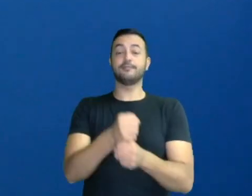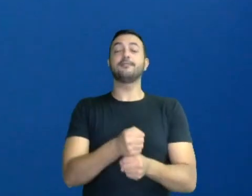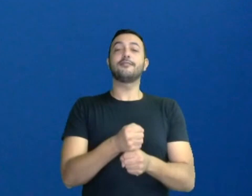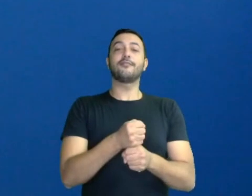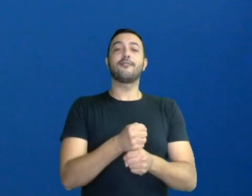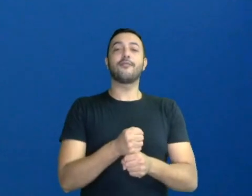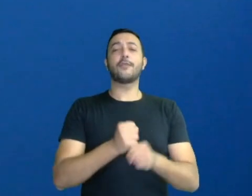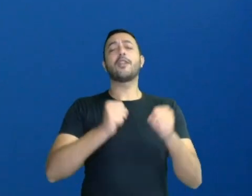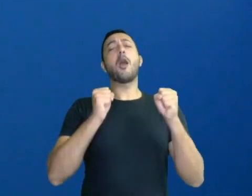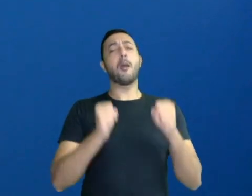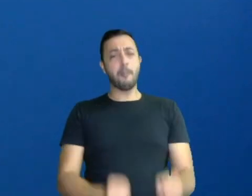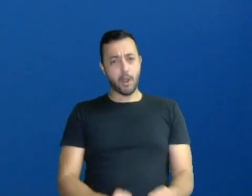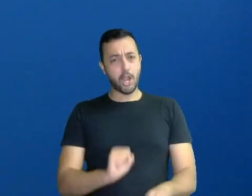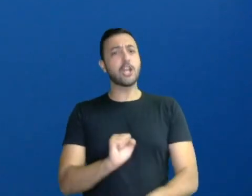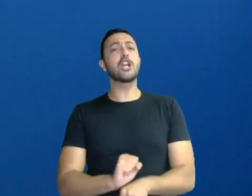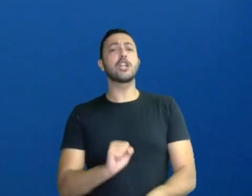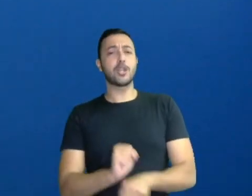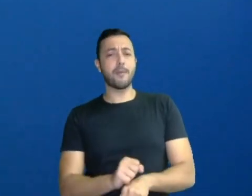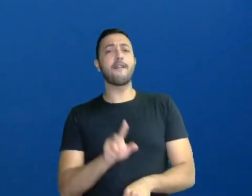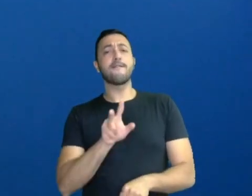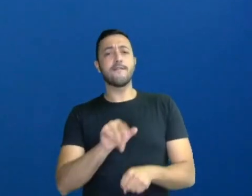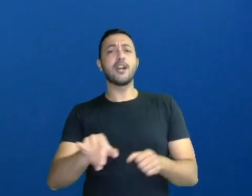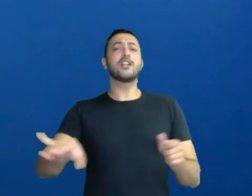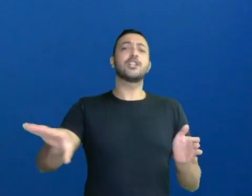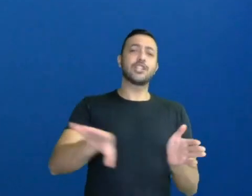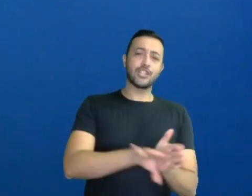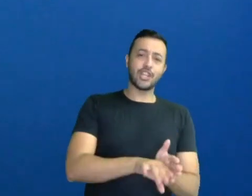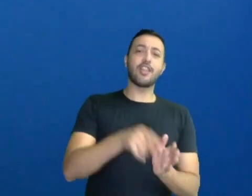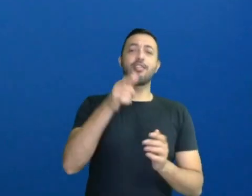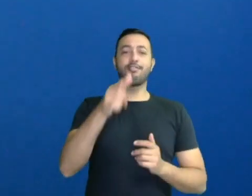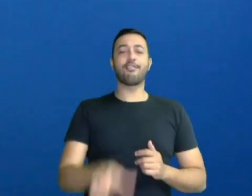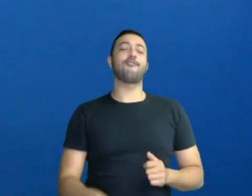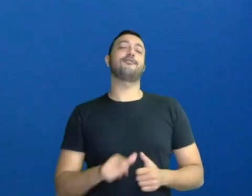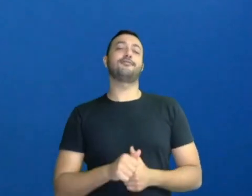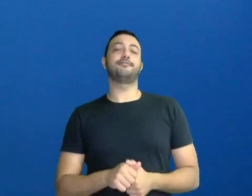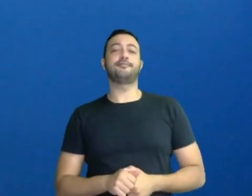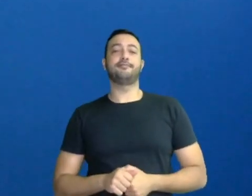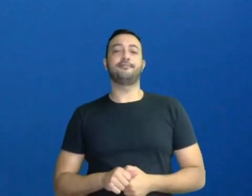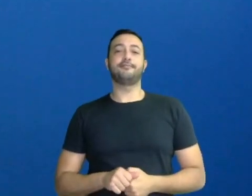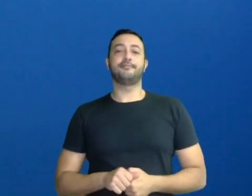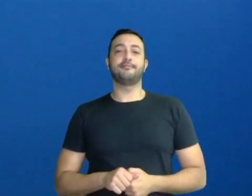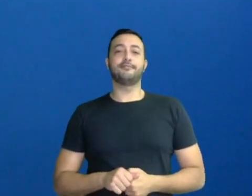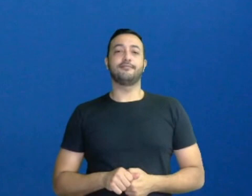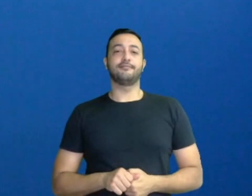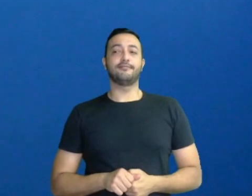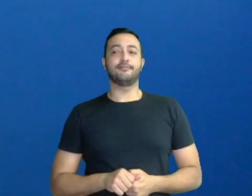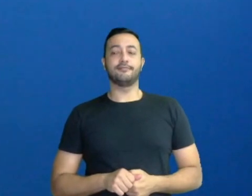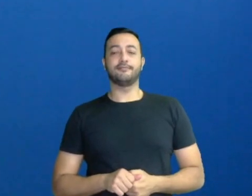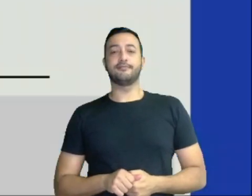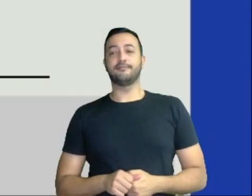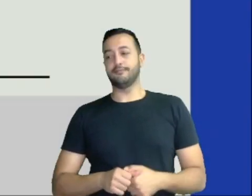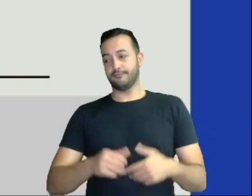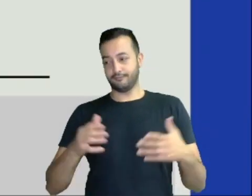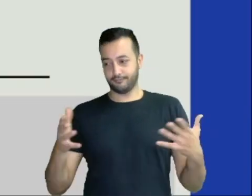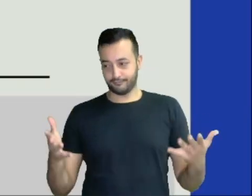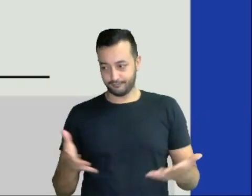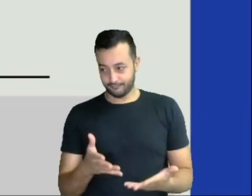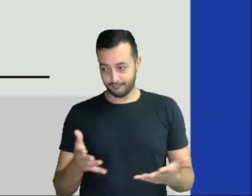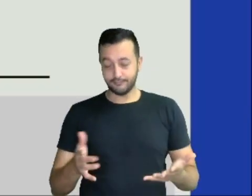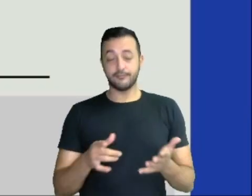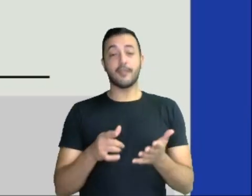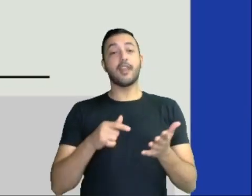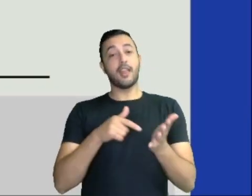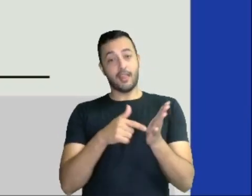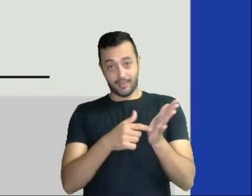vem ela pode esperar que ele vai aparecer na festa dela novamente e vamos agora